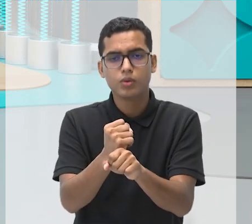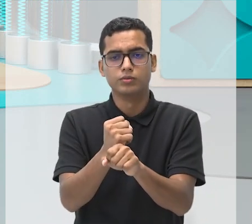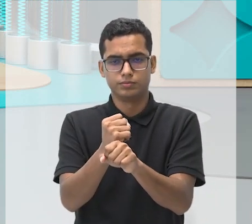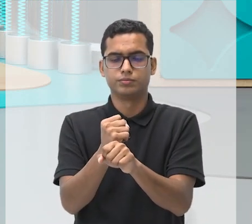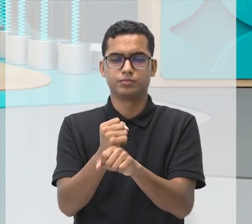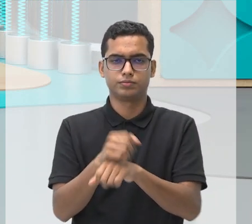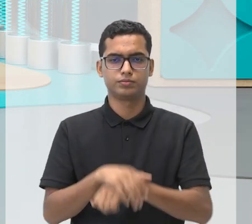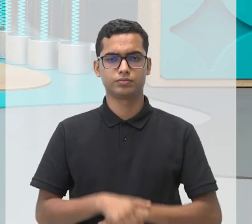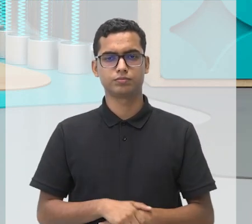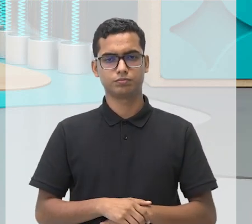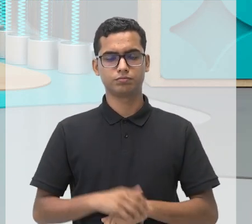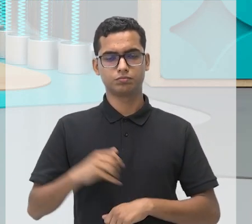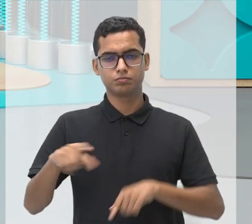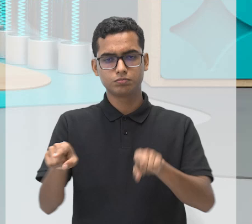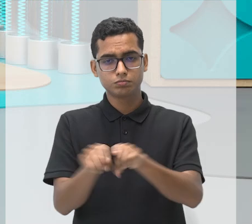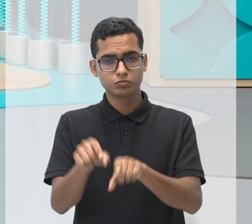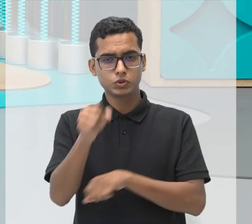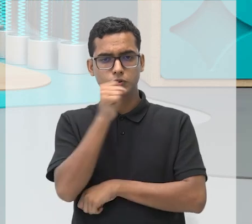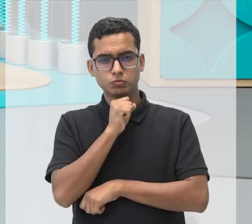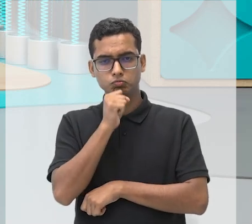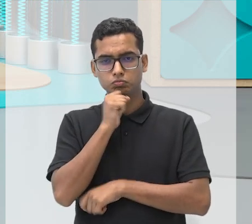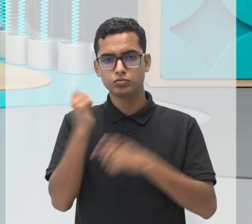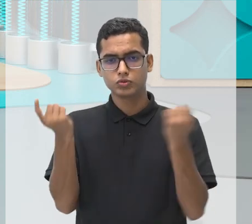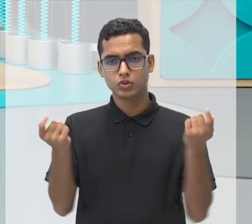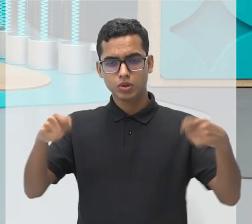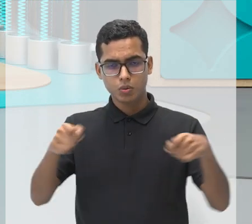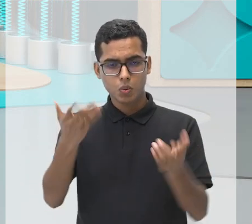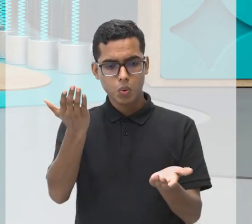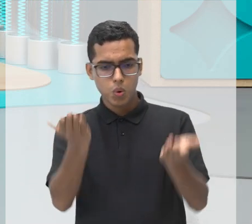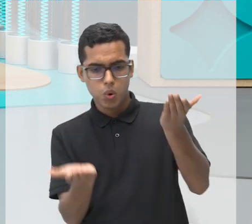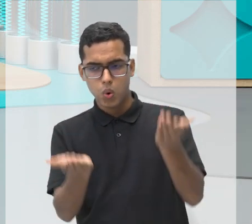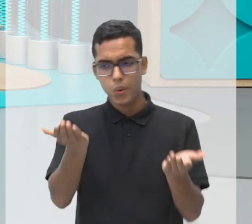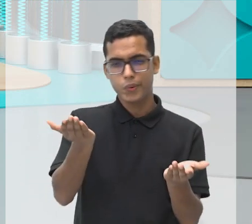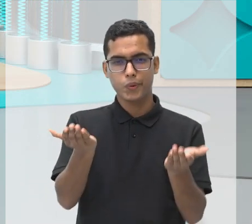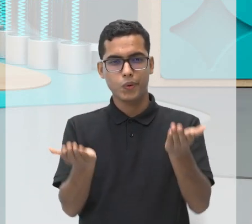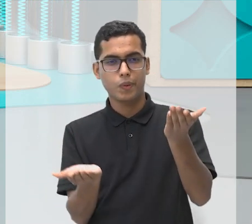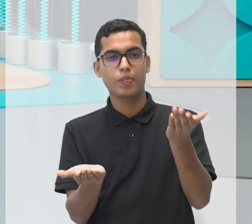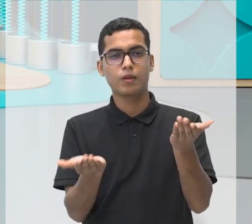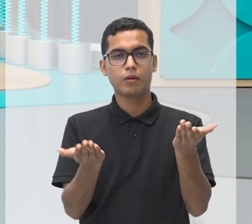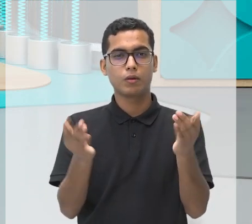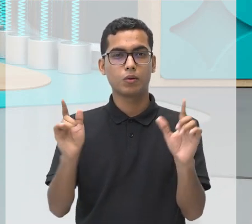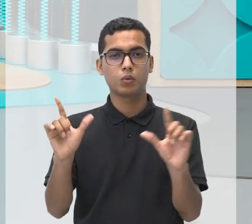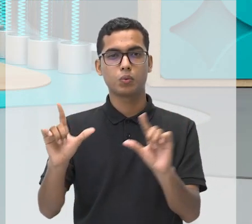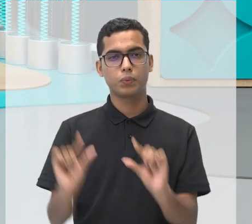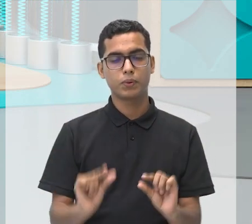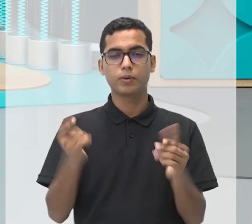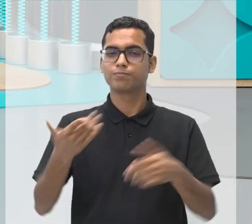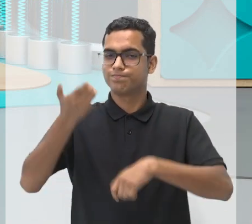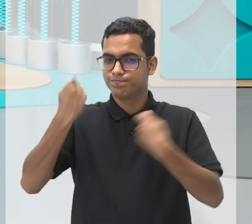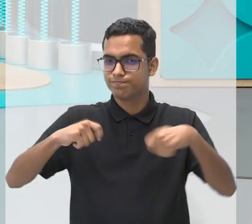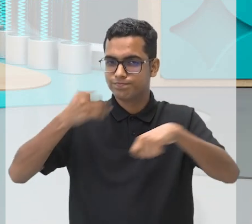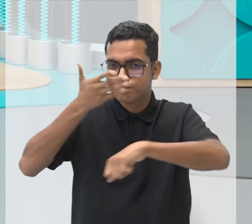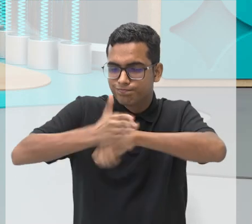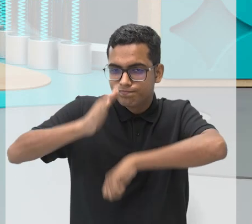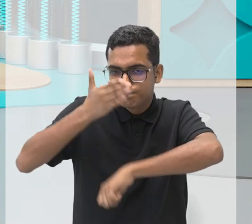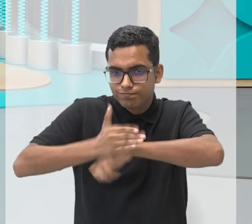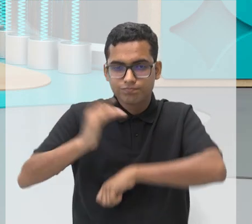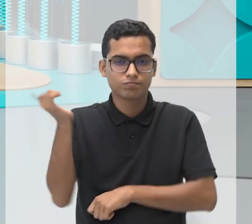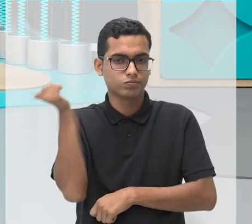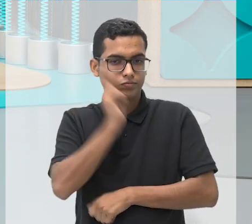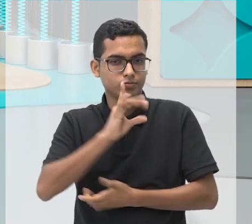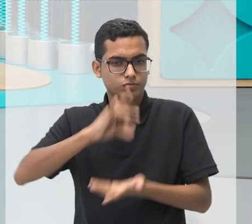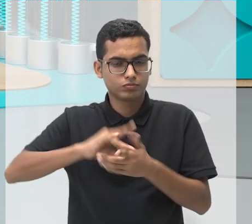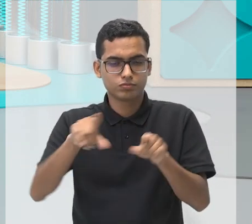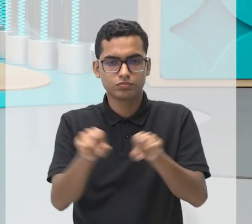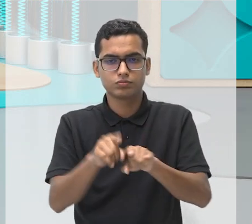com a idade vai avançando, essa capacidade vai se perdendo. Por isso que é bom treinar sempre, para que você consiga sempre ter